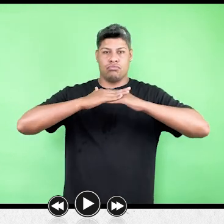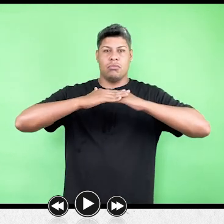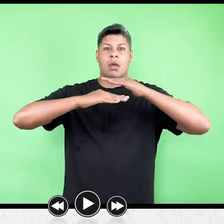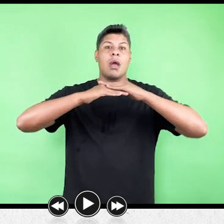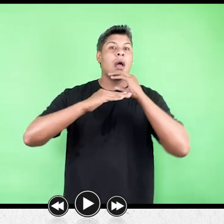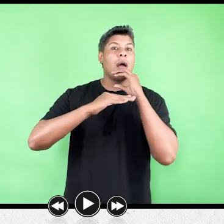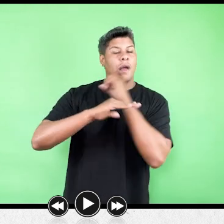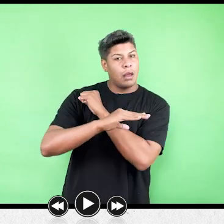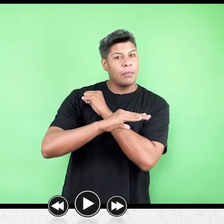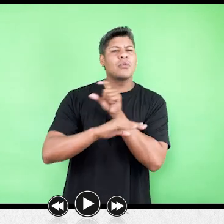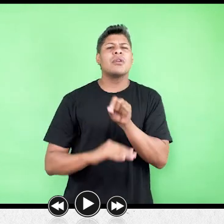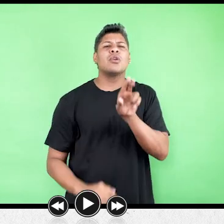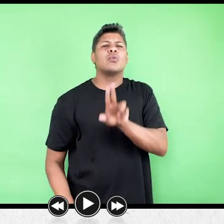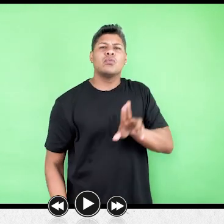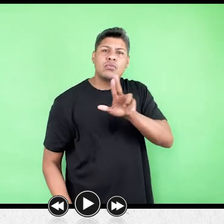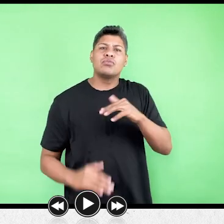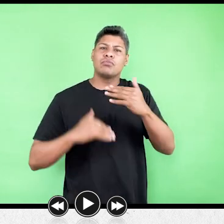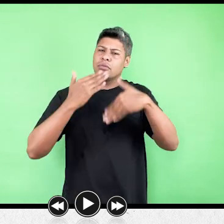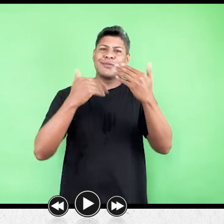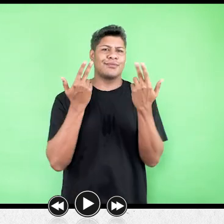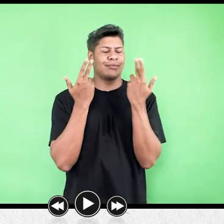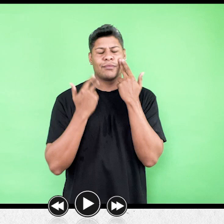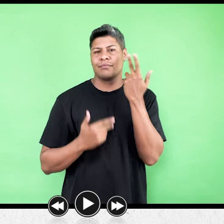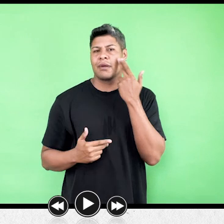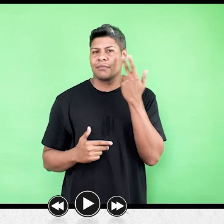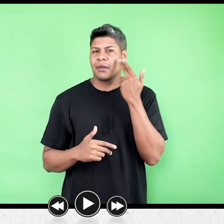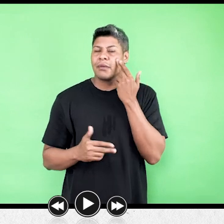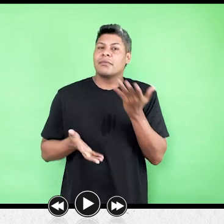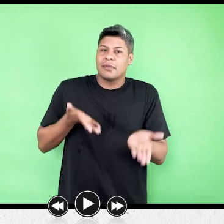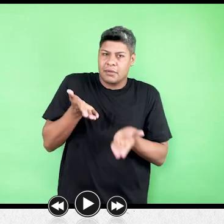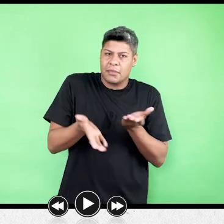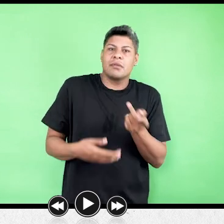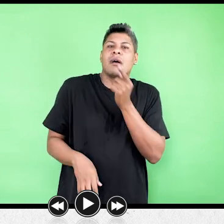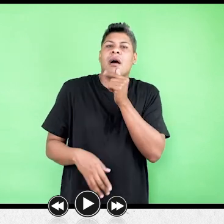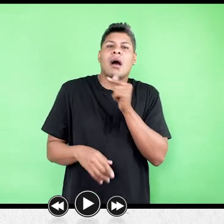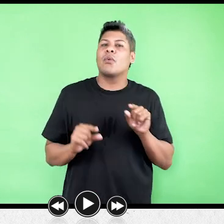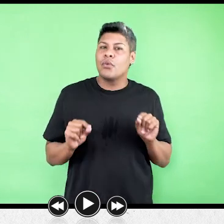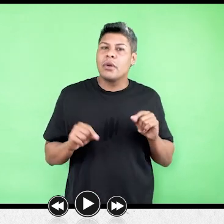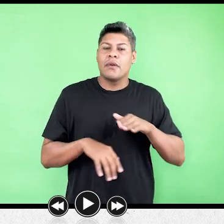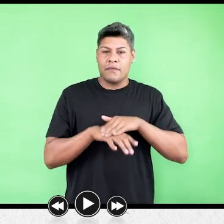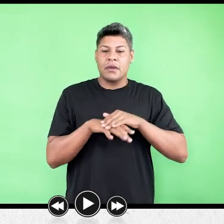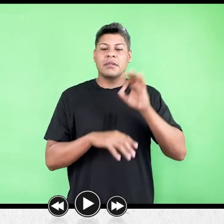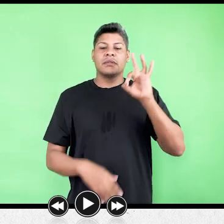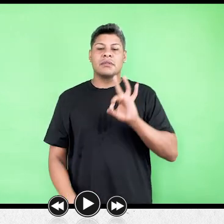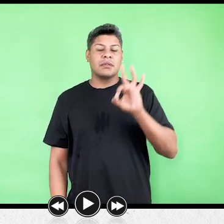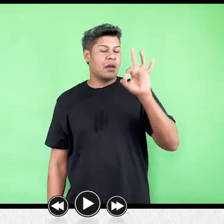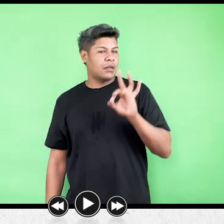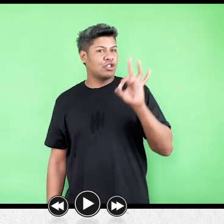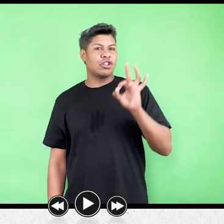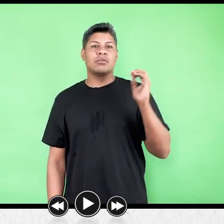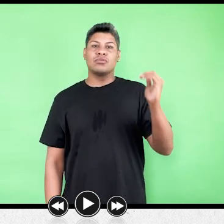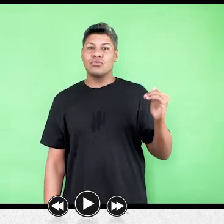rápido, utilizado nos processos convencionais, né, de tratamento de água, que ele é um filtro que opera com taxas de filtração bem